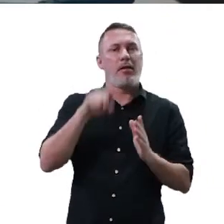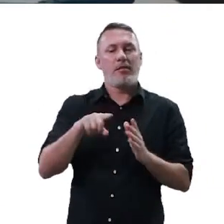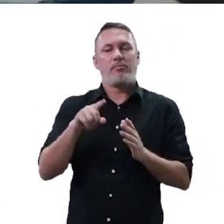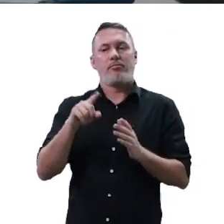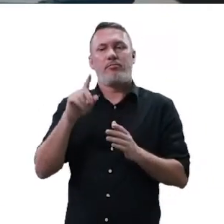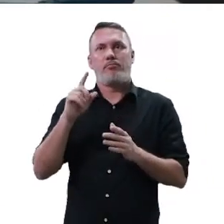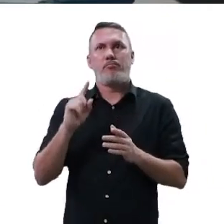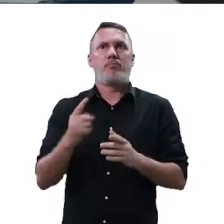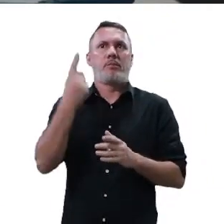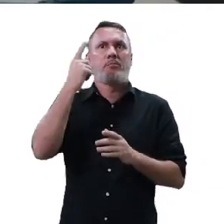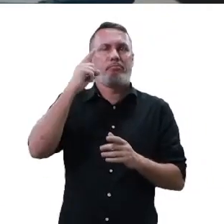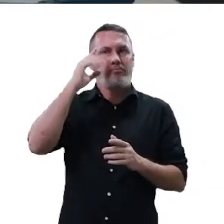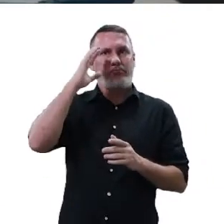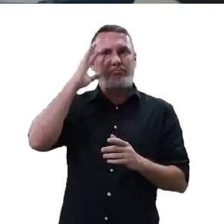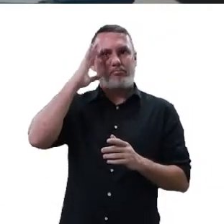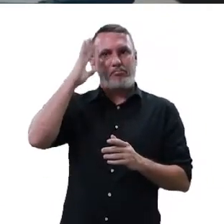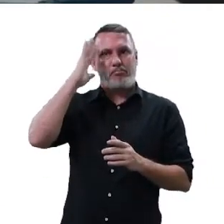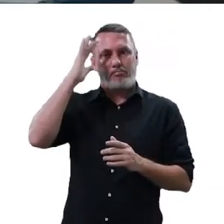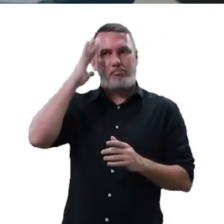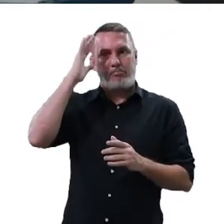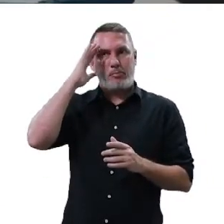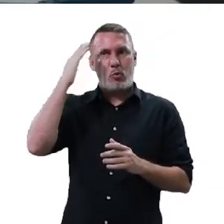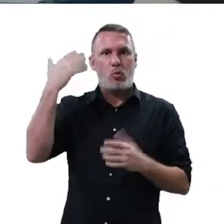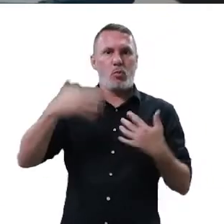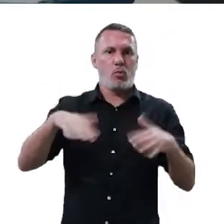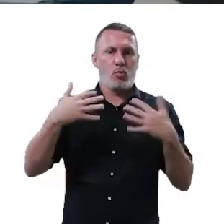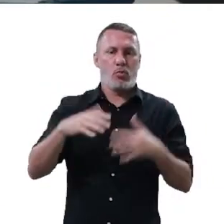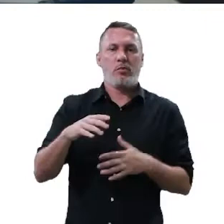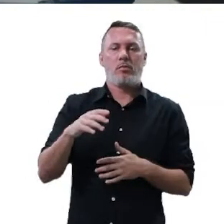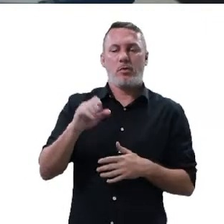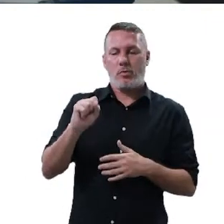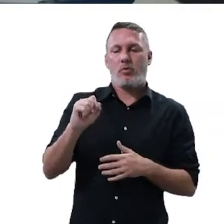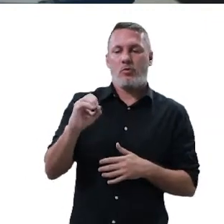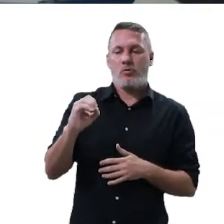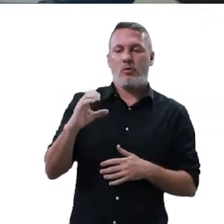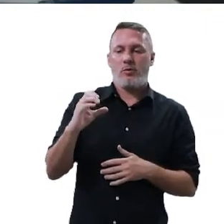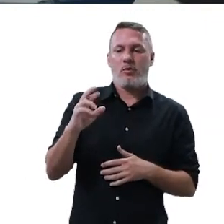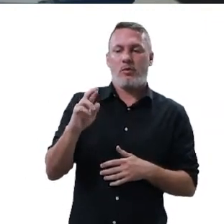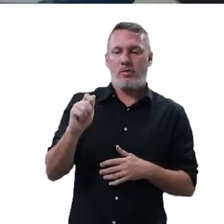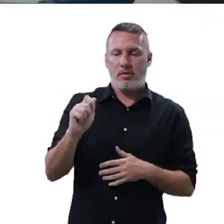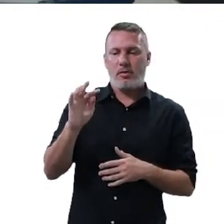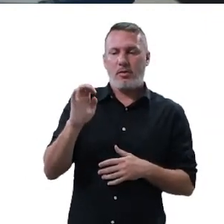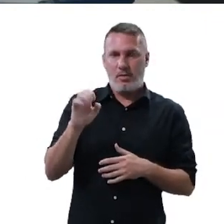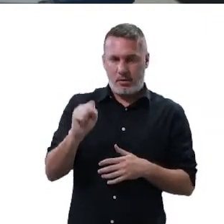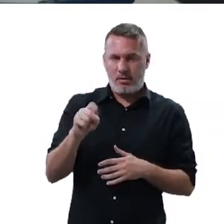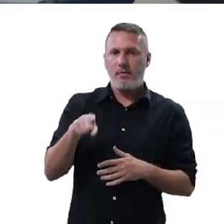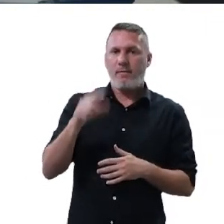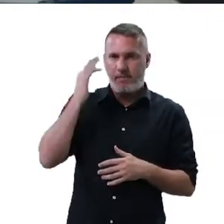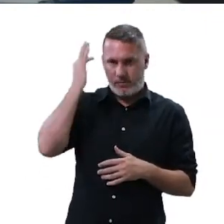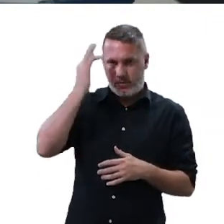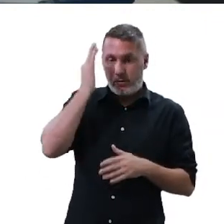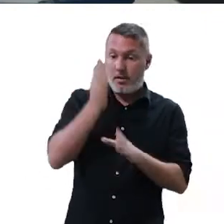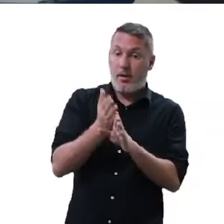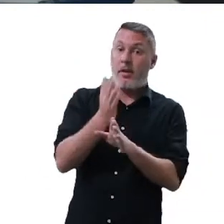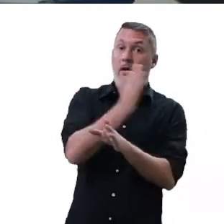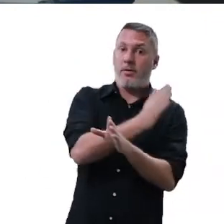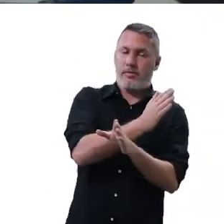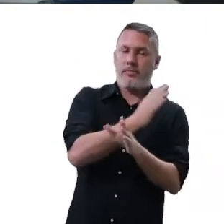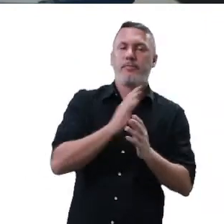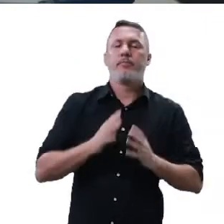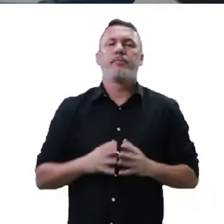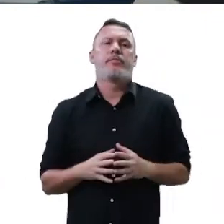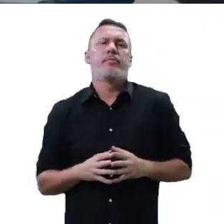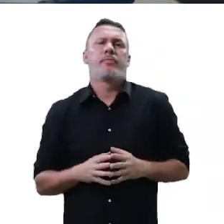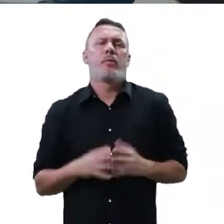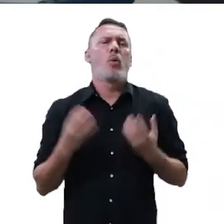período anterior do grande pensador aí, chamado Sócrates. Então nós estamos falando da filosofia que